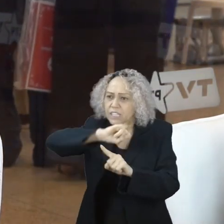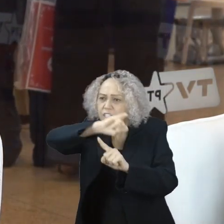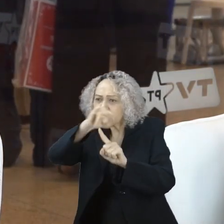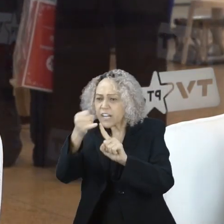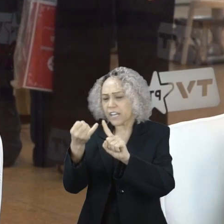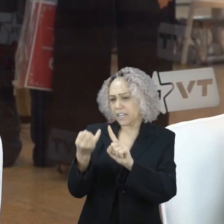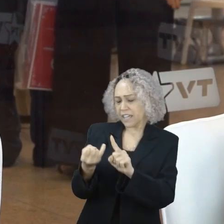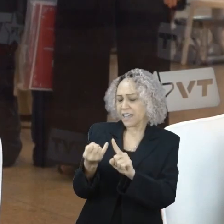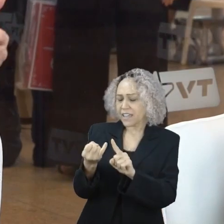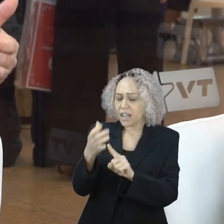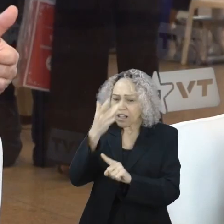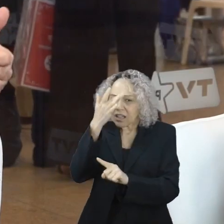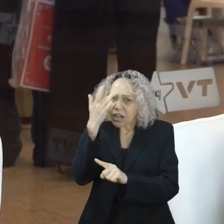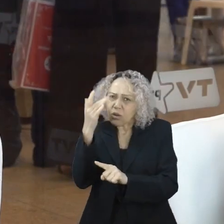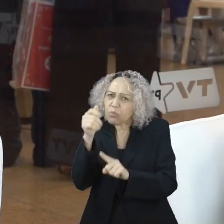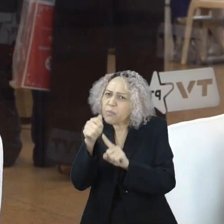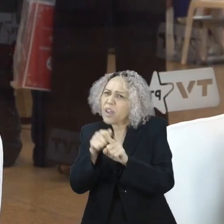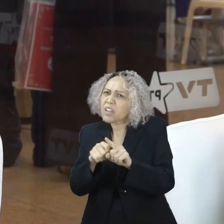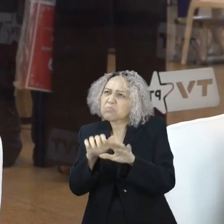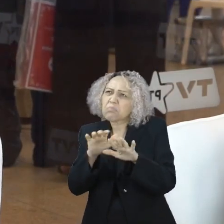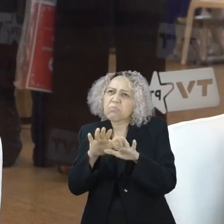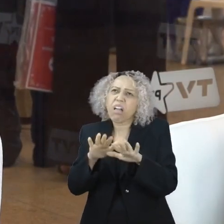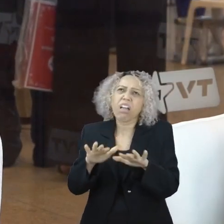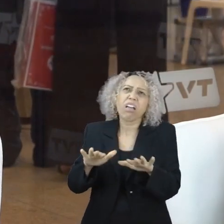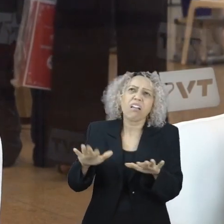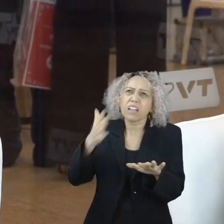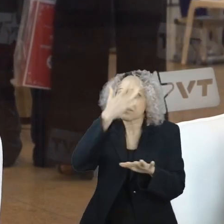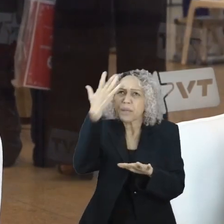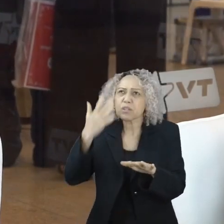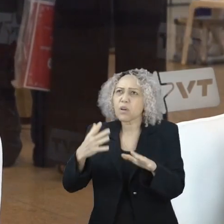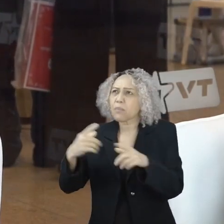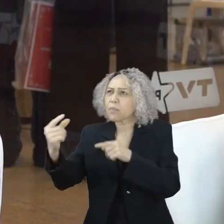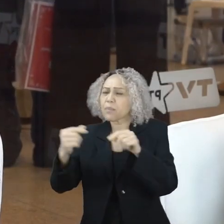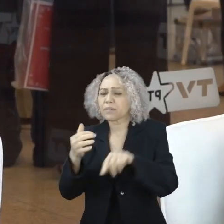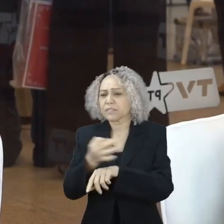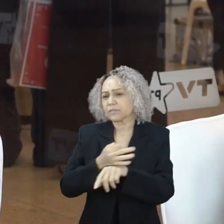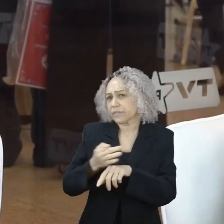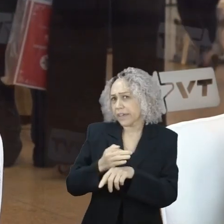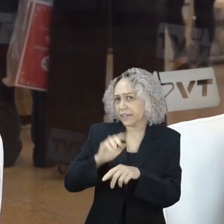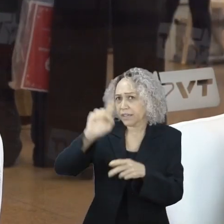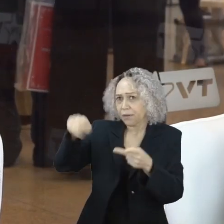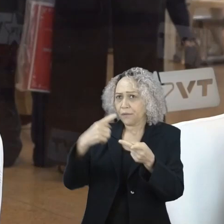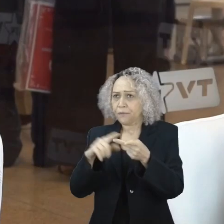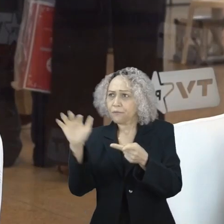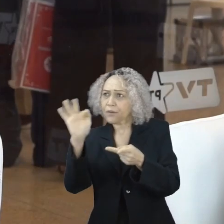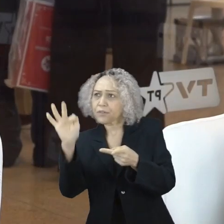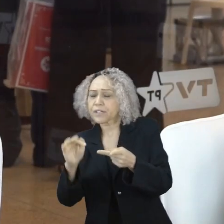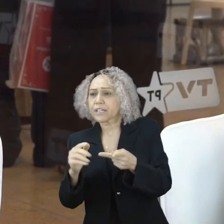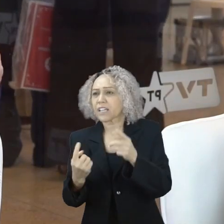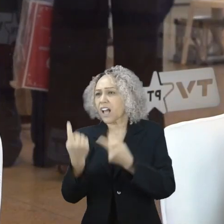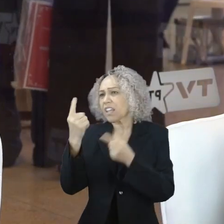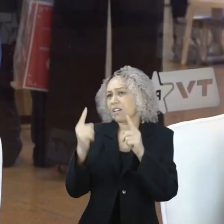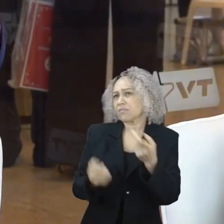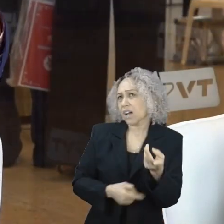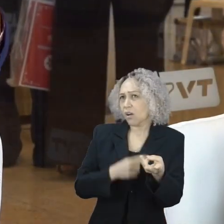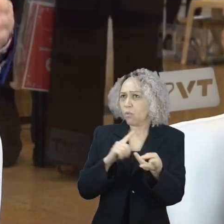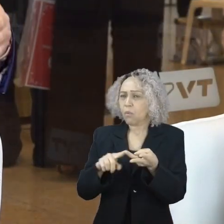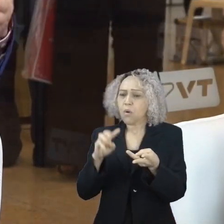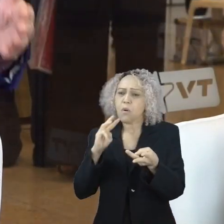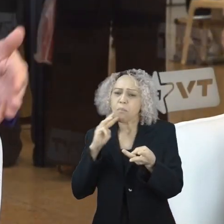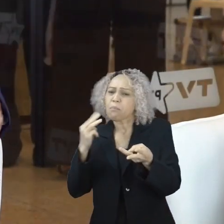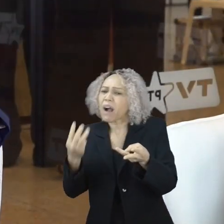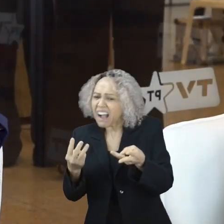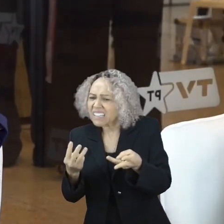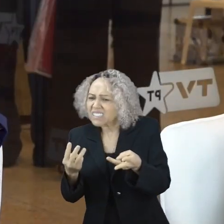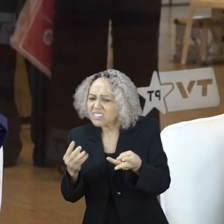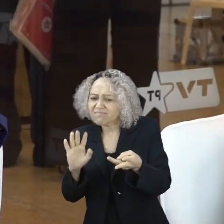saem de férias. Aí logo em seguida você tem o carnaval. Então, em tese, a retomada poderia ser em março. Em março você já tem que começar a